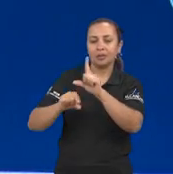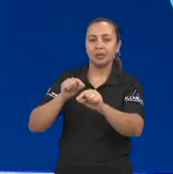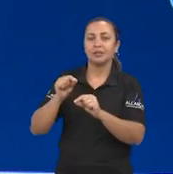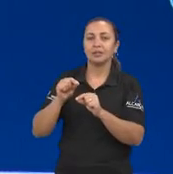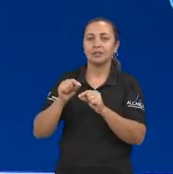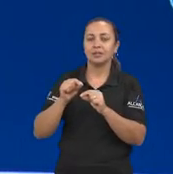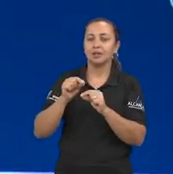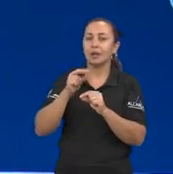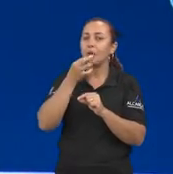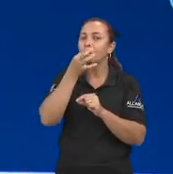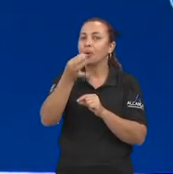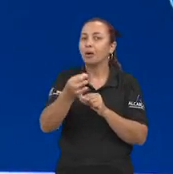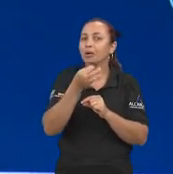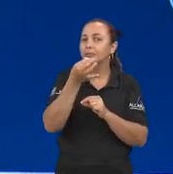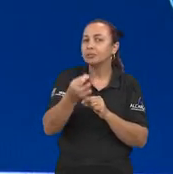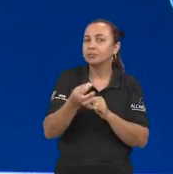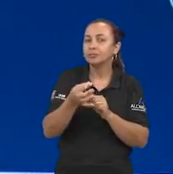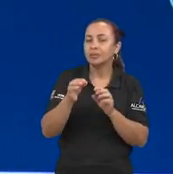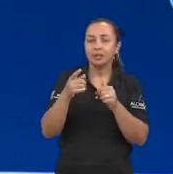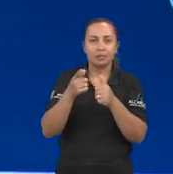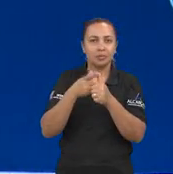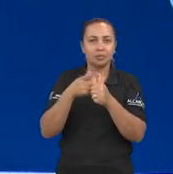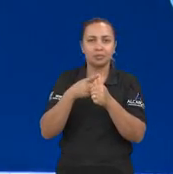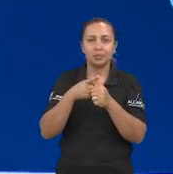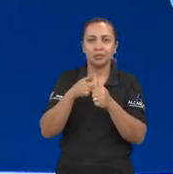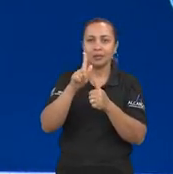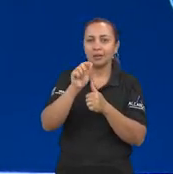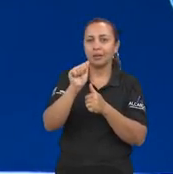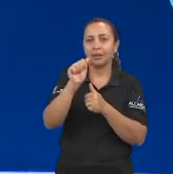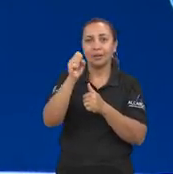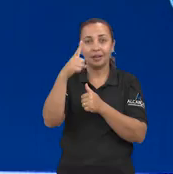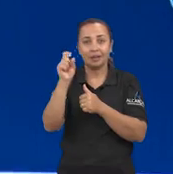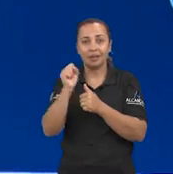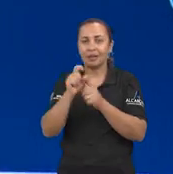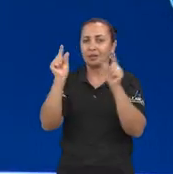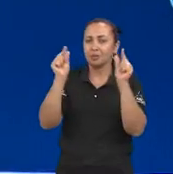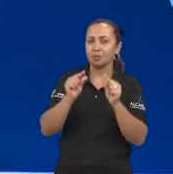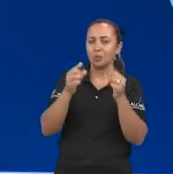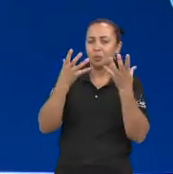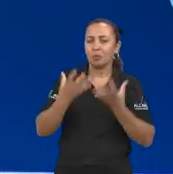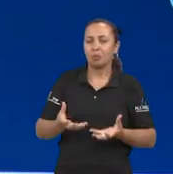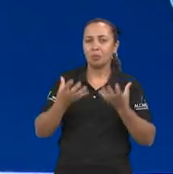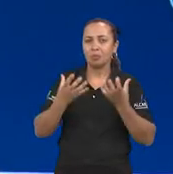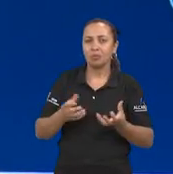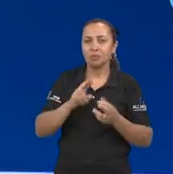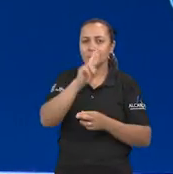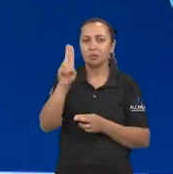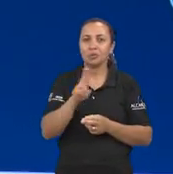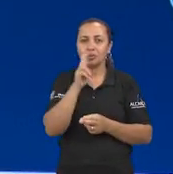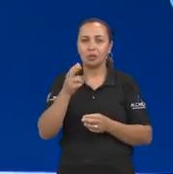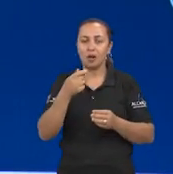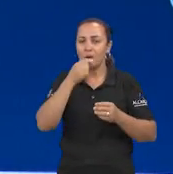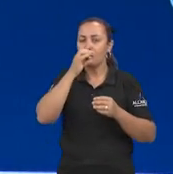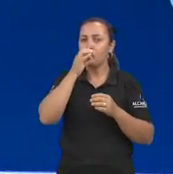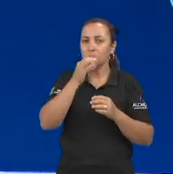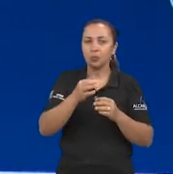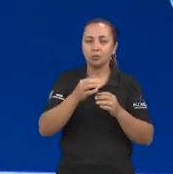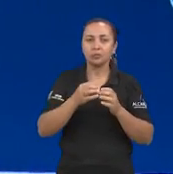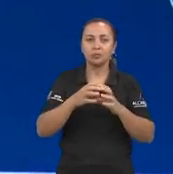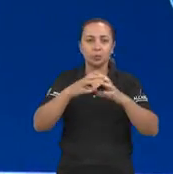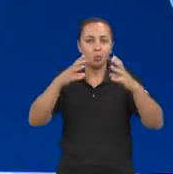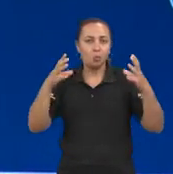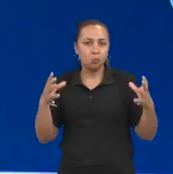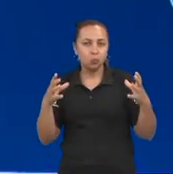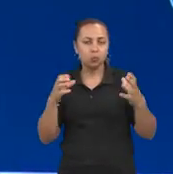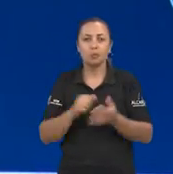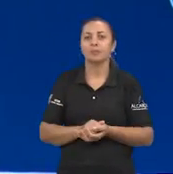seleciona as dicas e essa é a primeira dica gás menos denso que o ar utilizado em dirigíveis e no mecanismo e no enchimento de